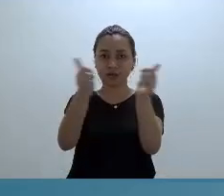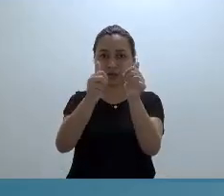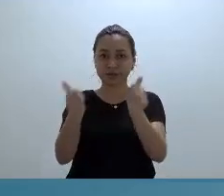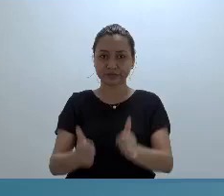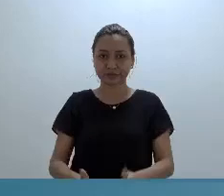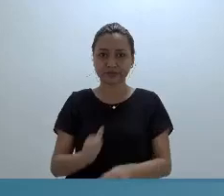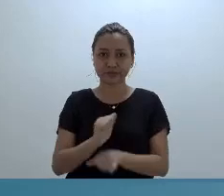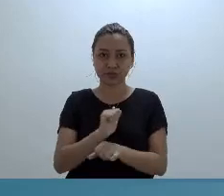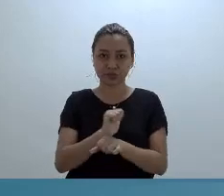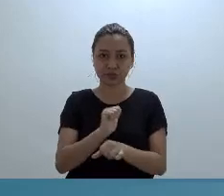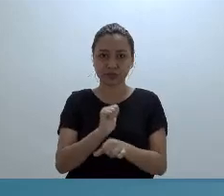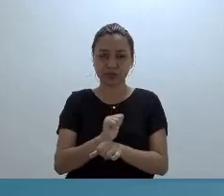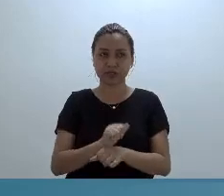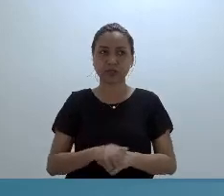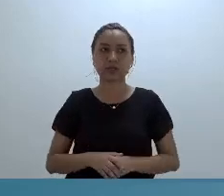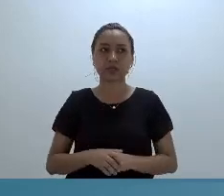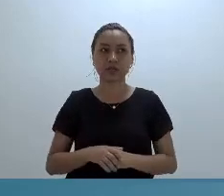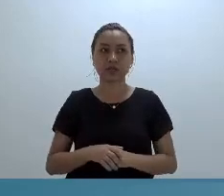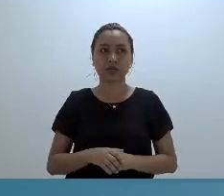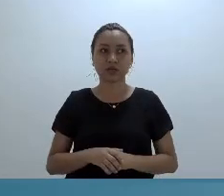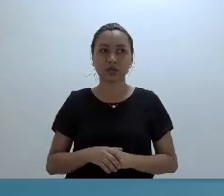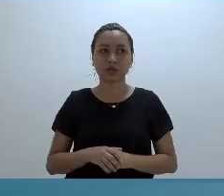você tem como pensa